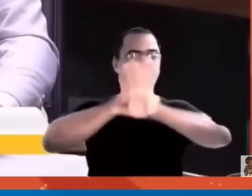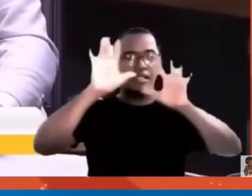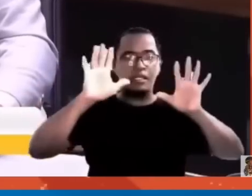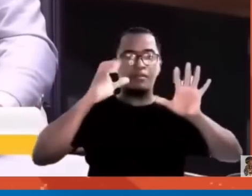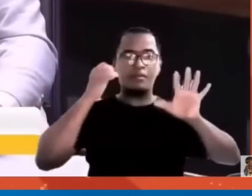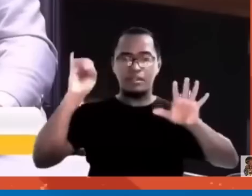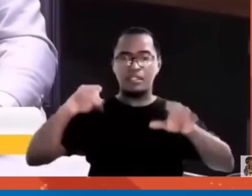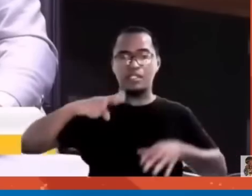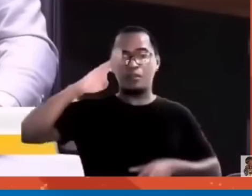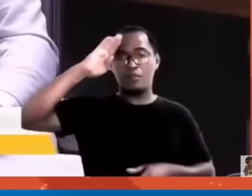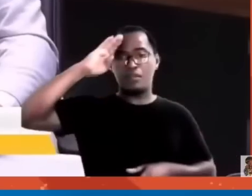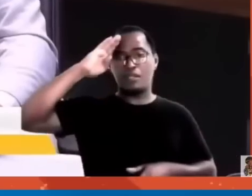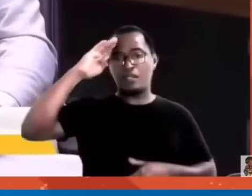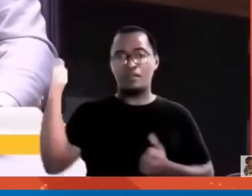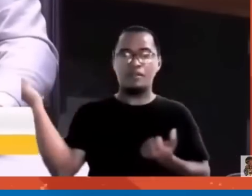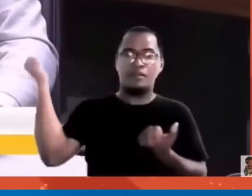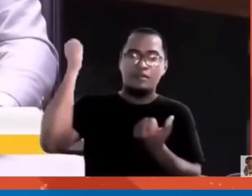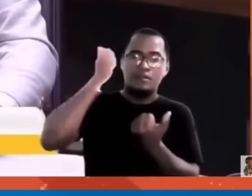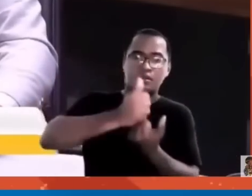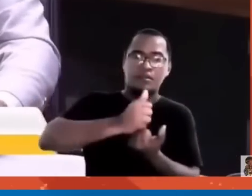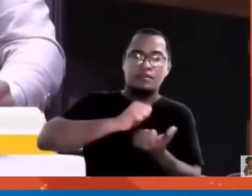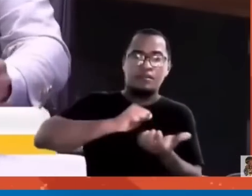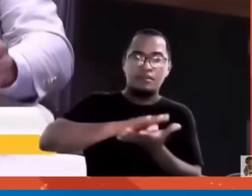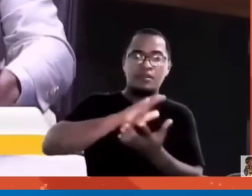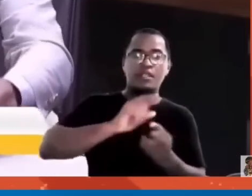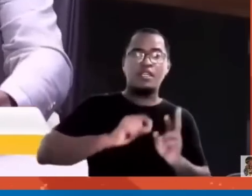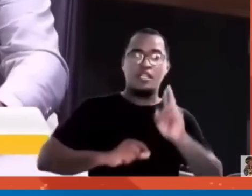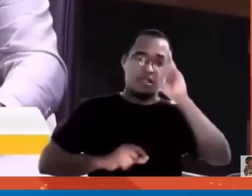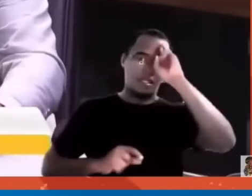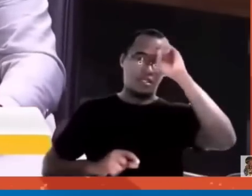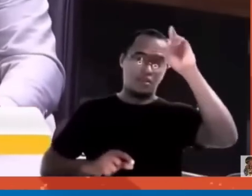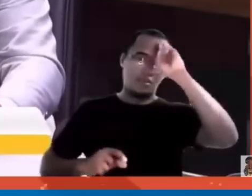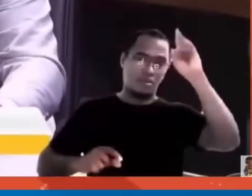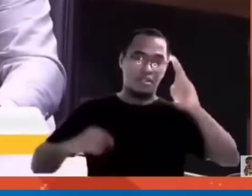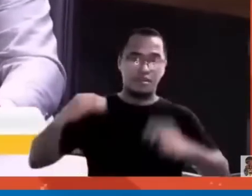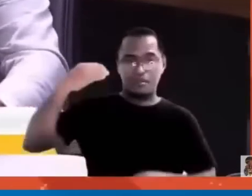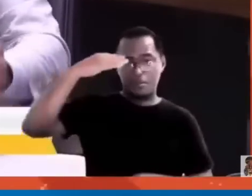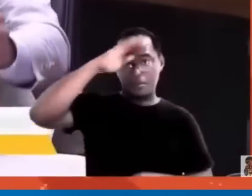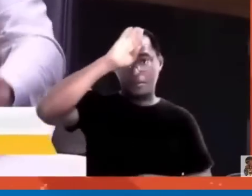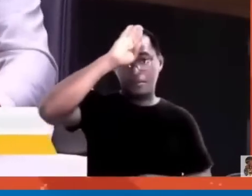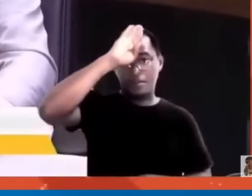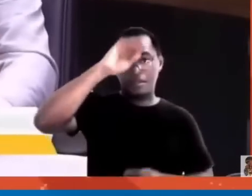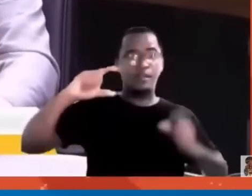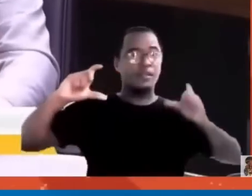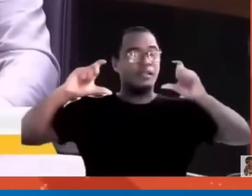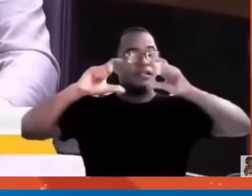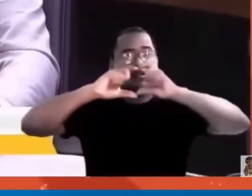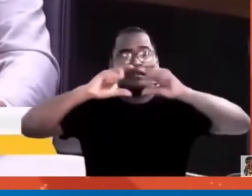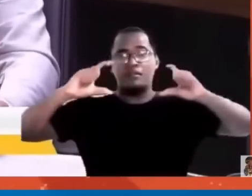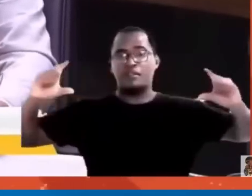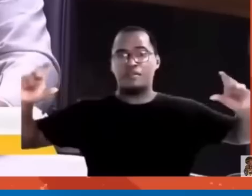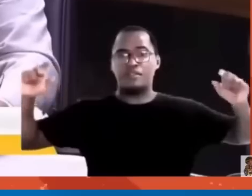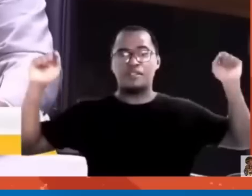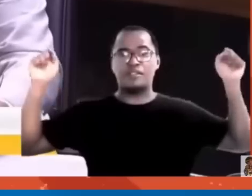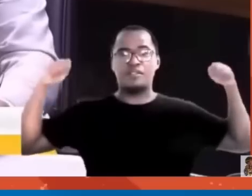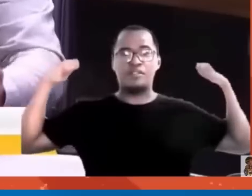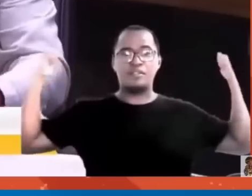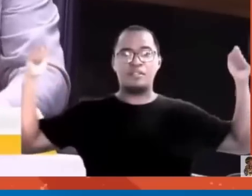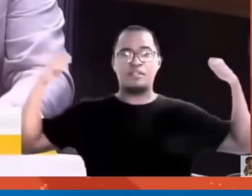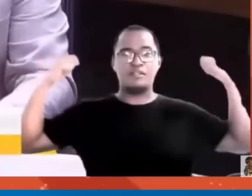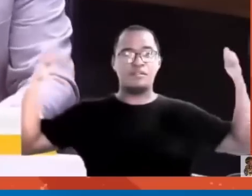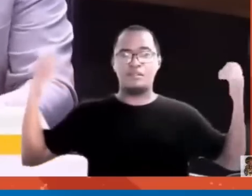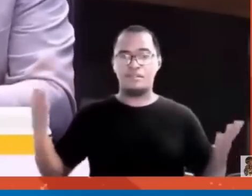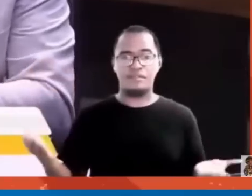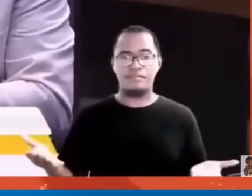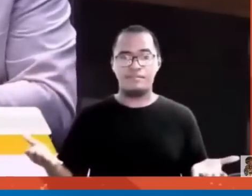militar com o ex-presidente conduzindo. Isso estava nas faixas, isso estava no comando. E o